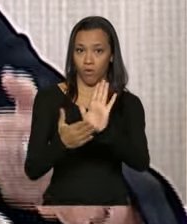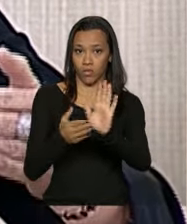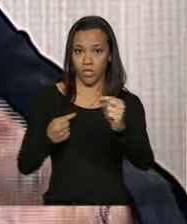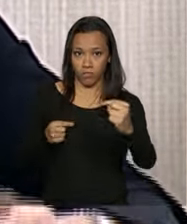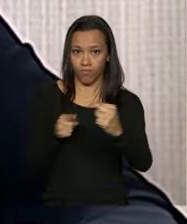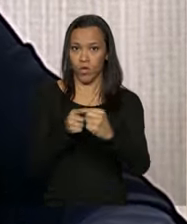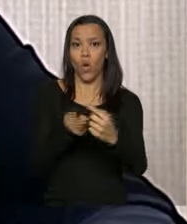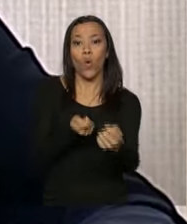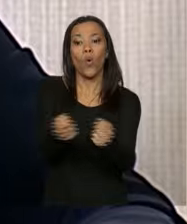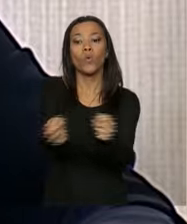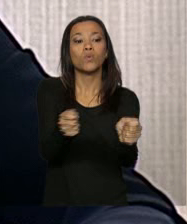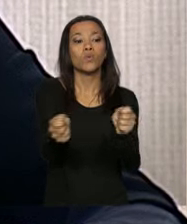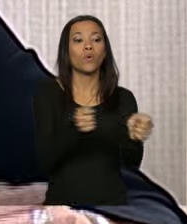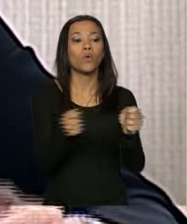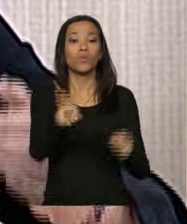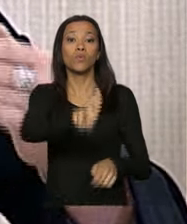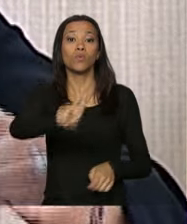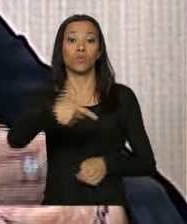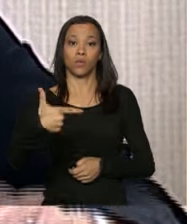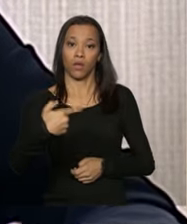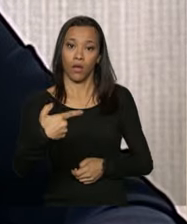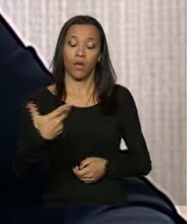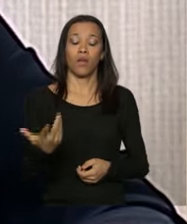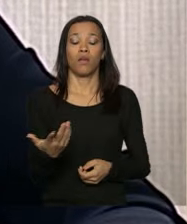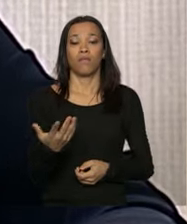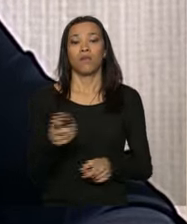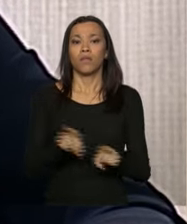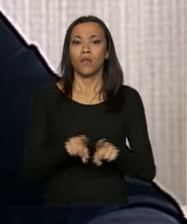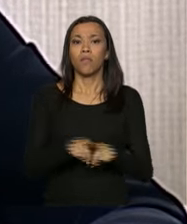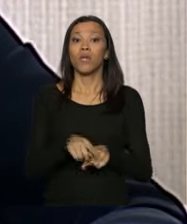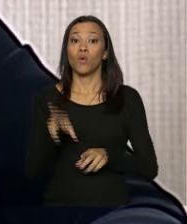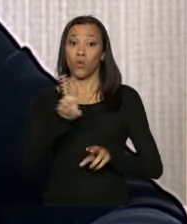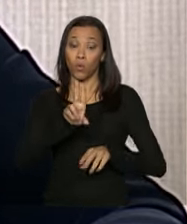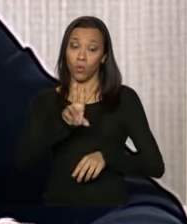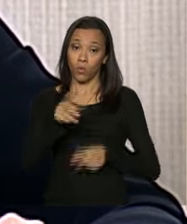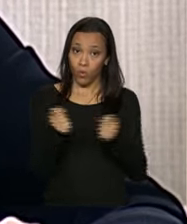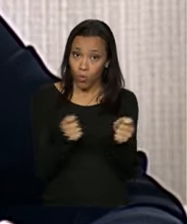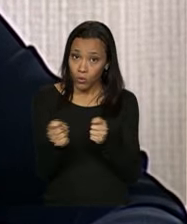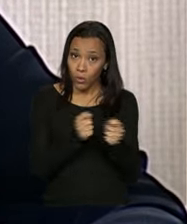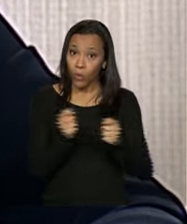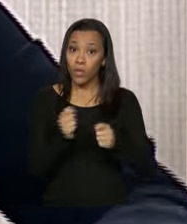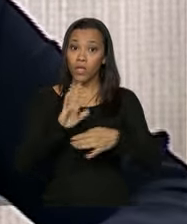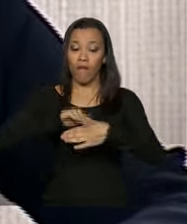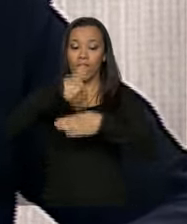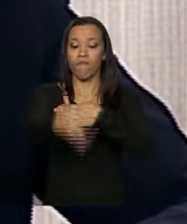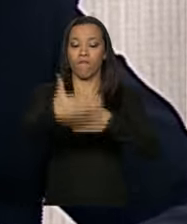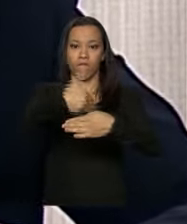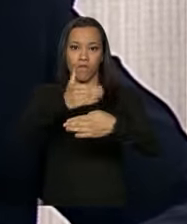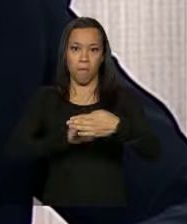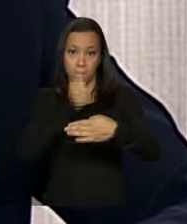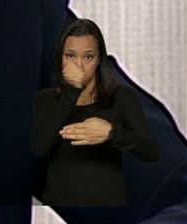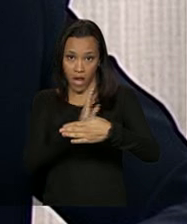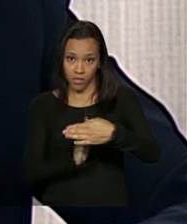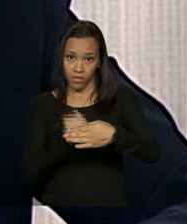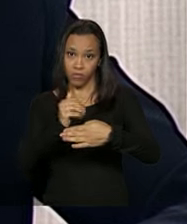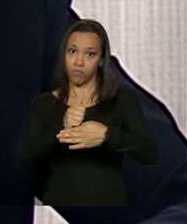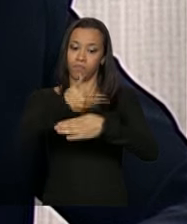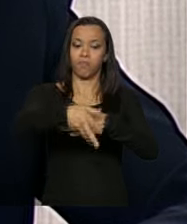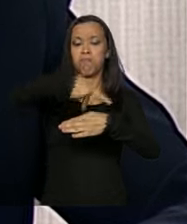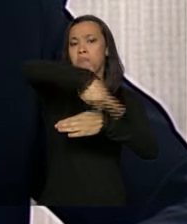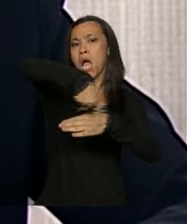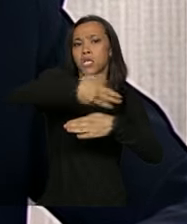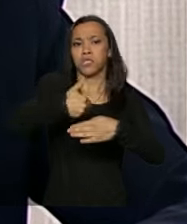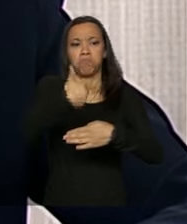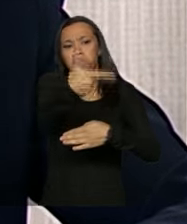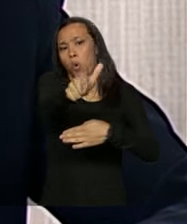esse controle da arma de fogo, o controle das nossas fronteiras, o enfrentamento maior dentro nas fronteiras brasileiras